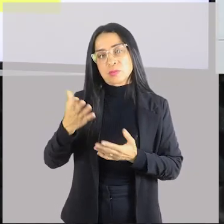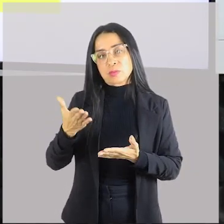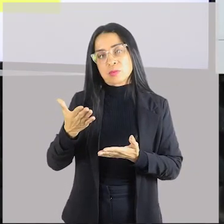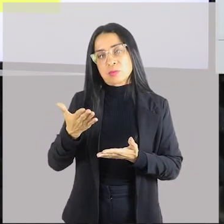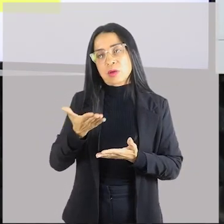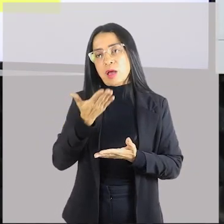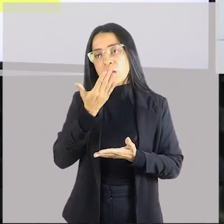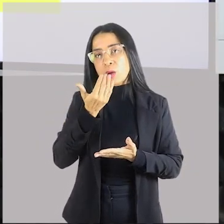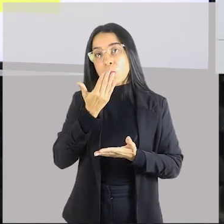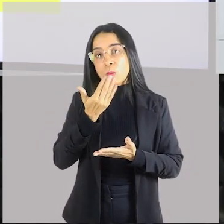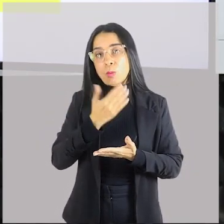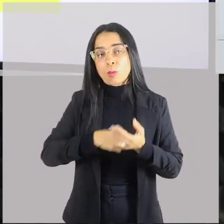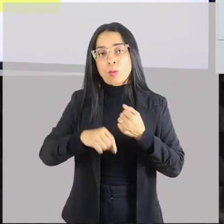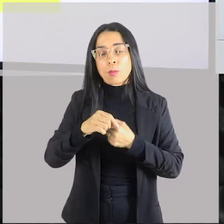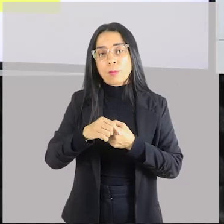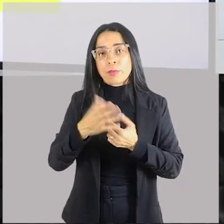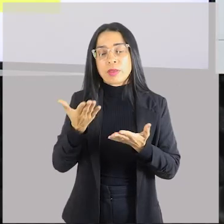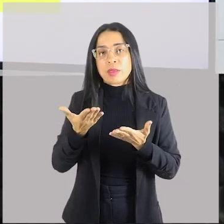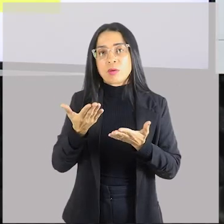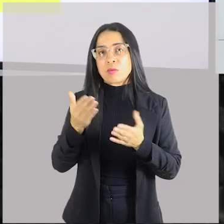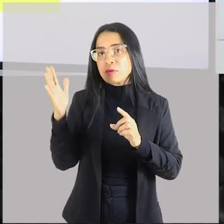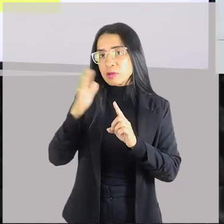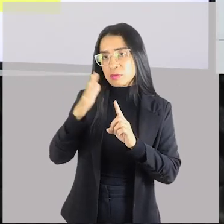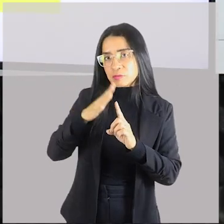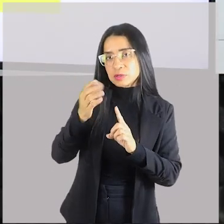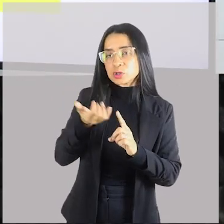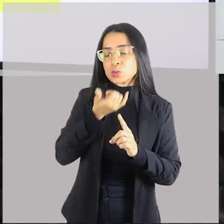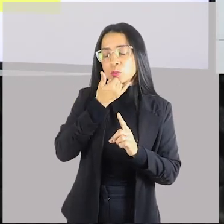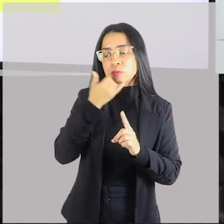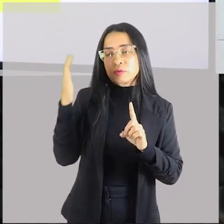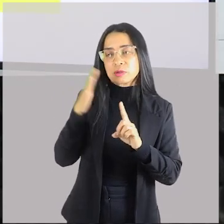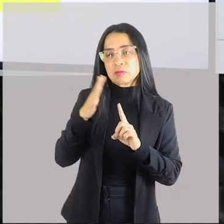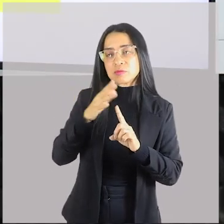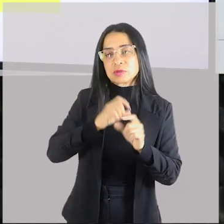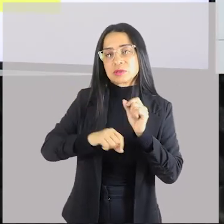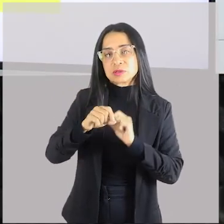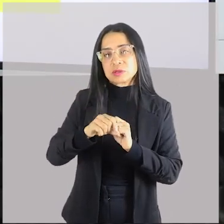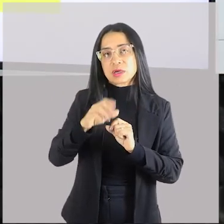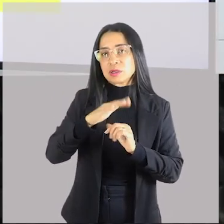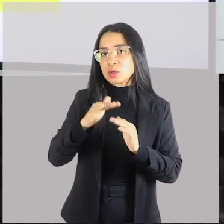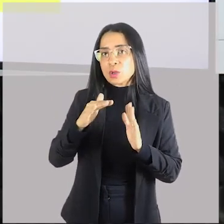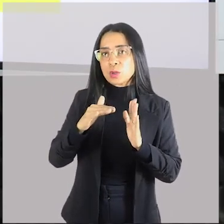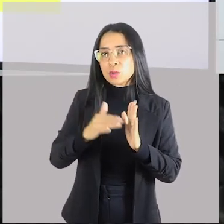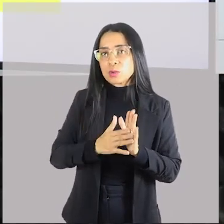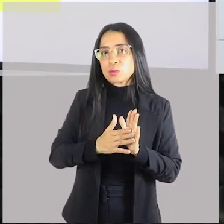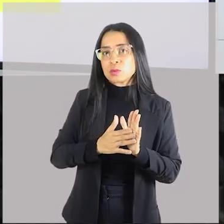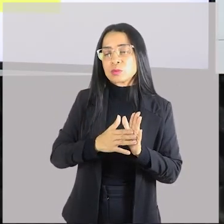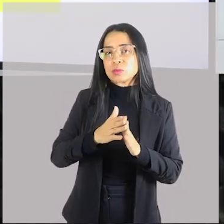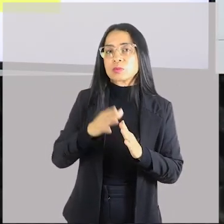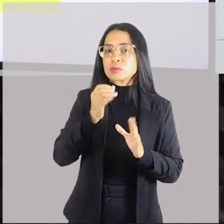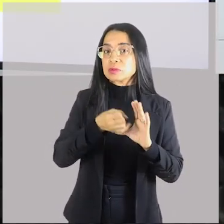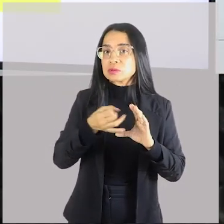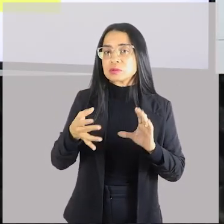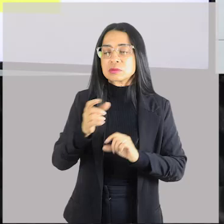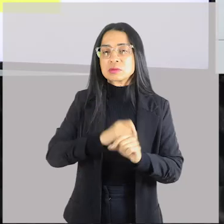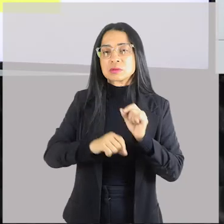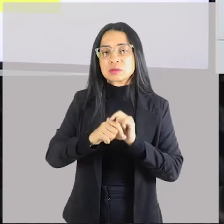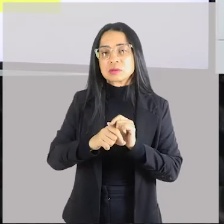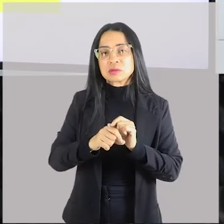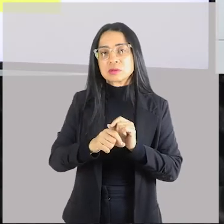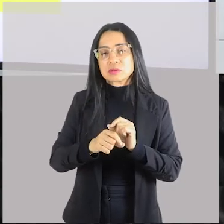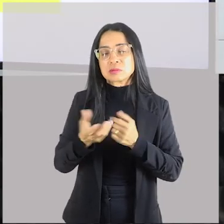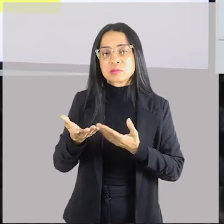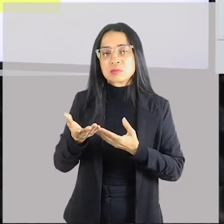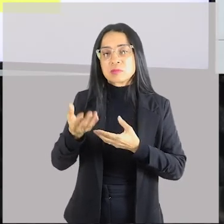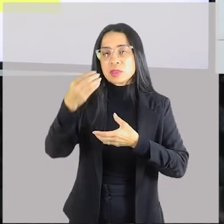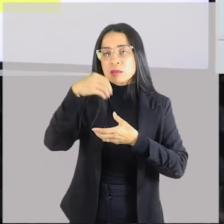comer das vanguardas europeias cubismo favismo Impressionismo dadaísmo ah futurismo e ele digere e